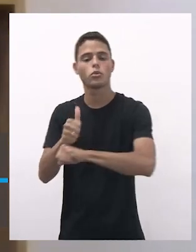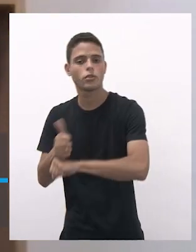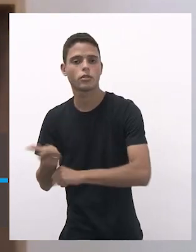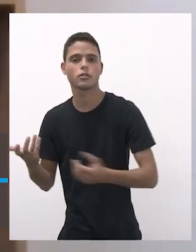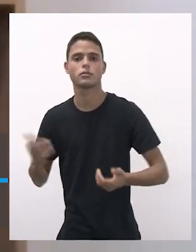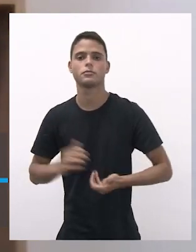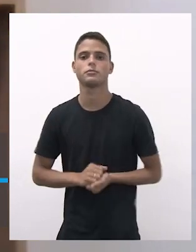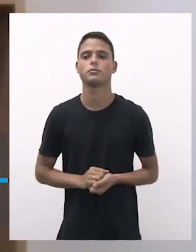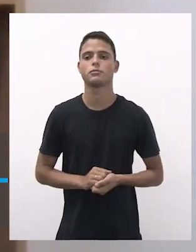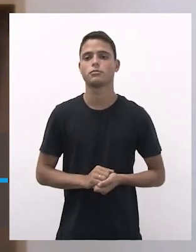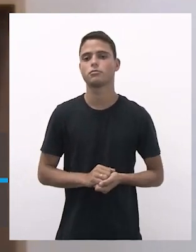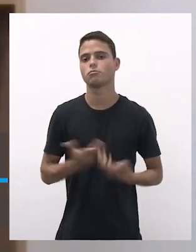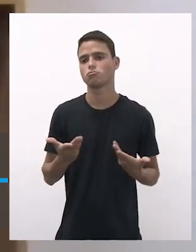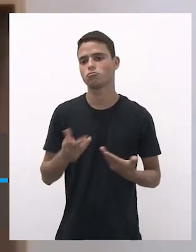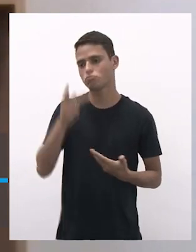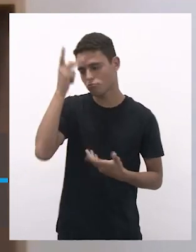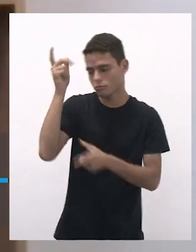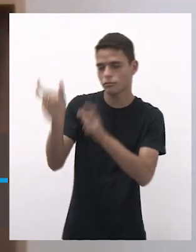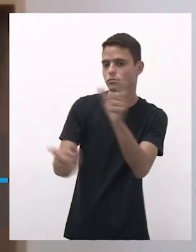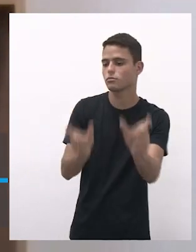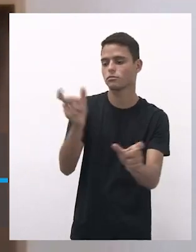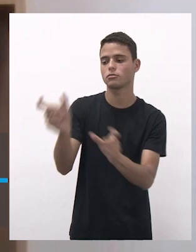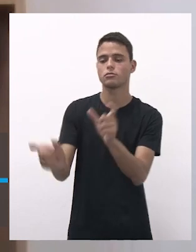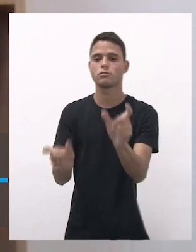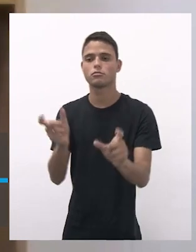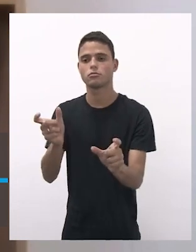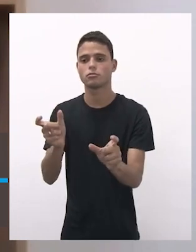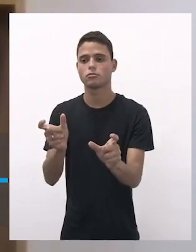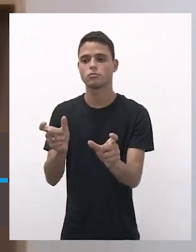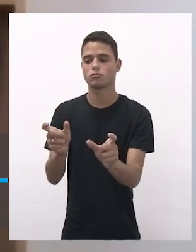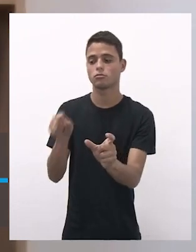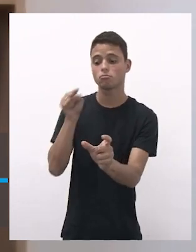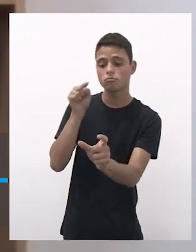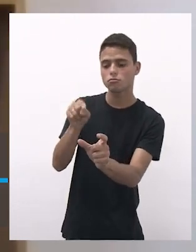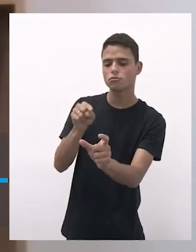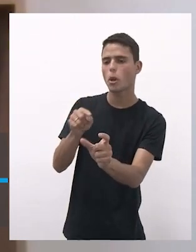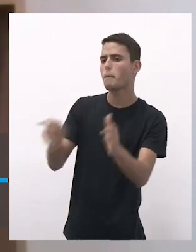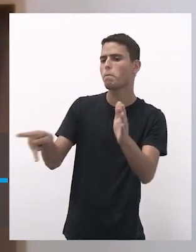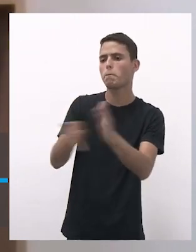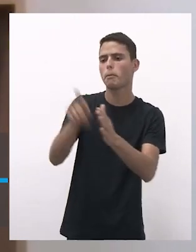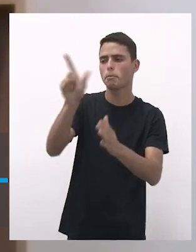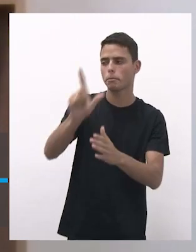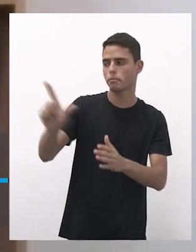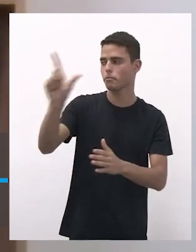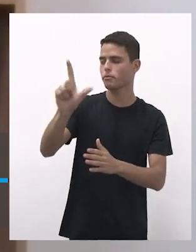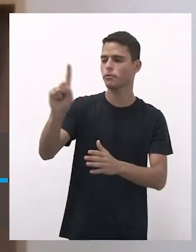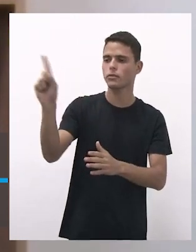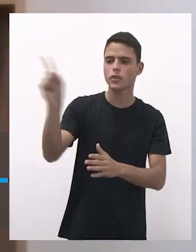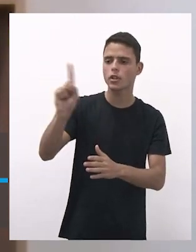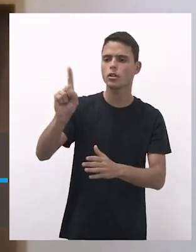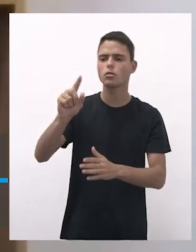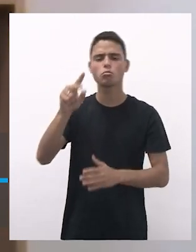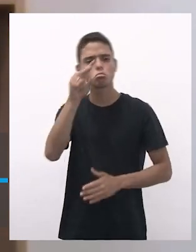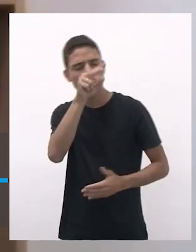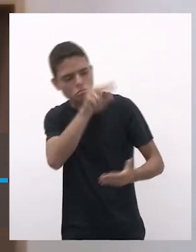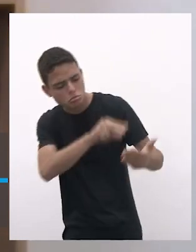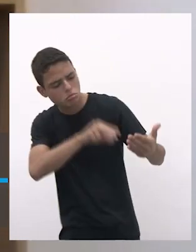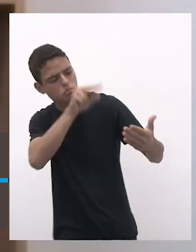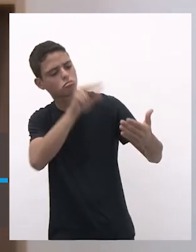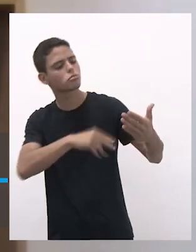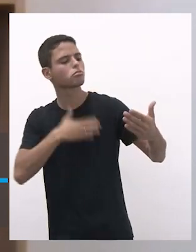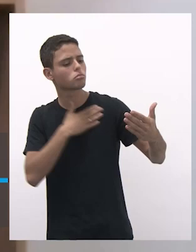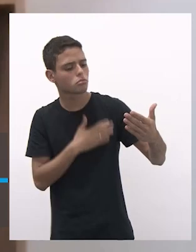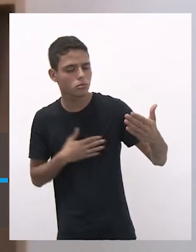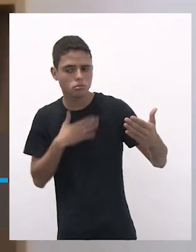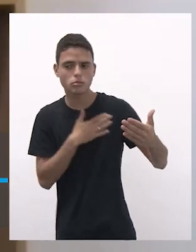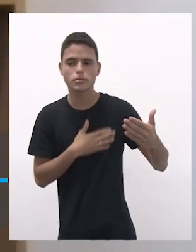então não pessoas necessariamente versadas em literatura, mas que apreciem e se permitam